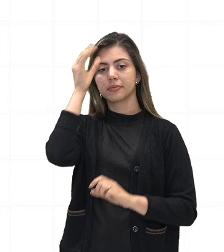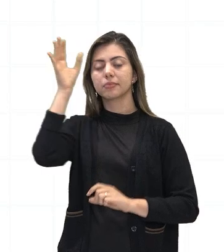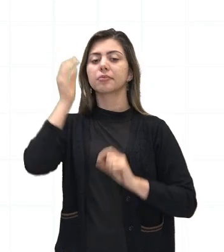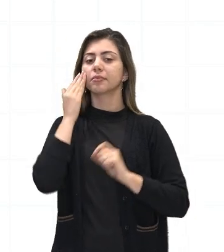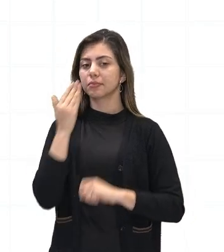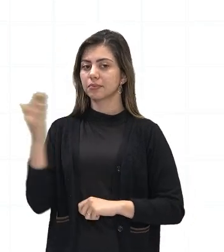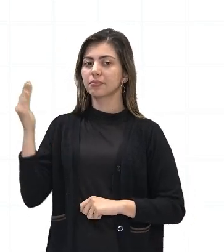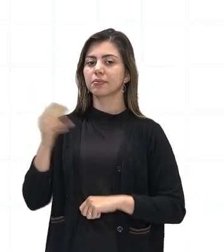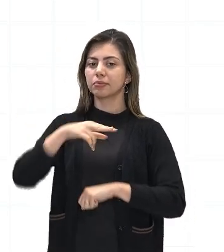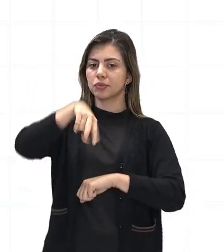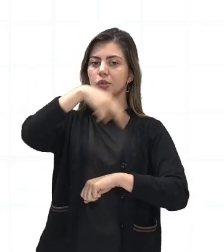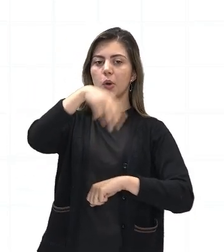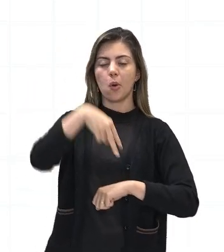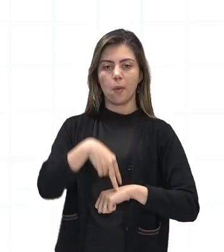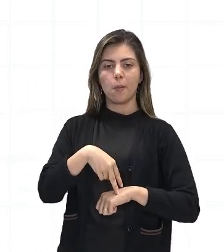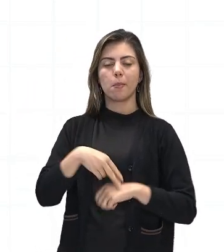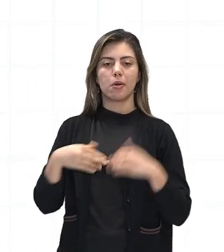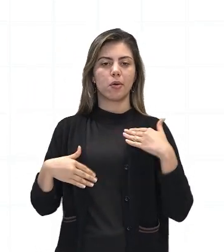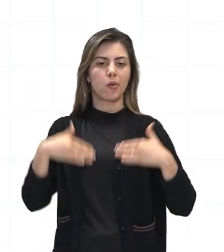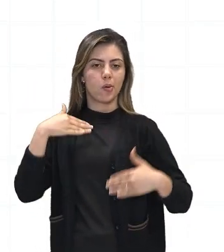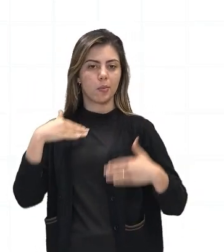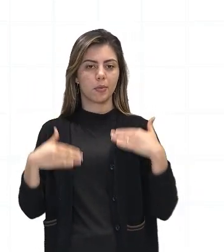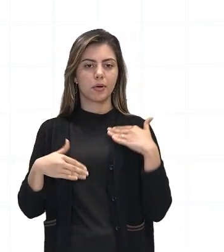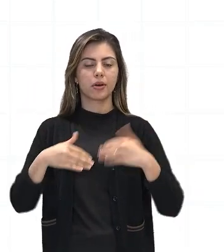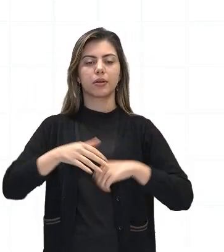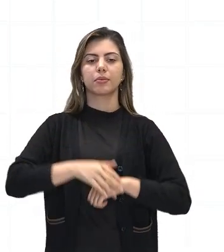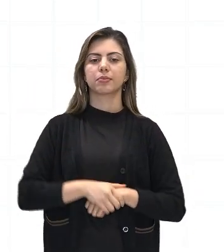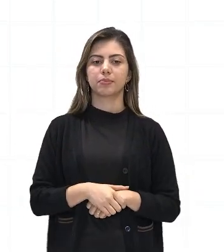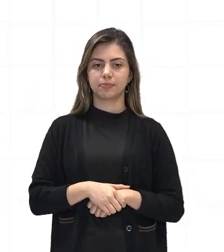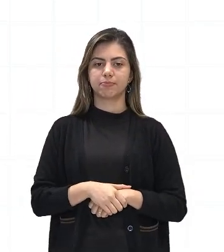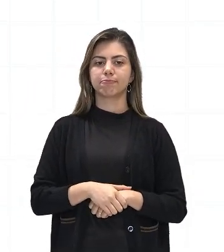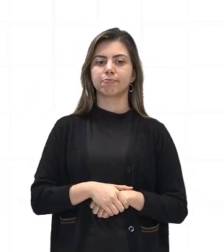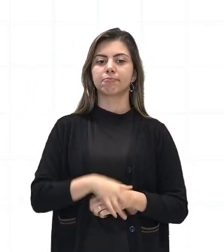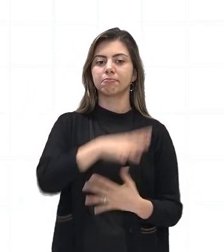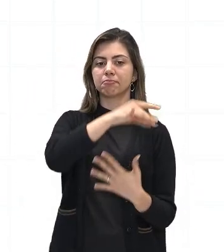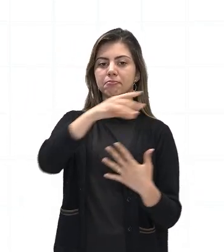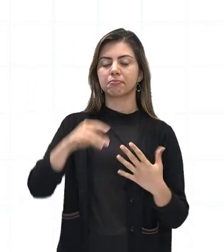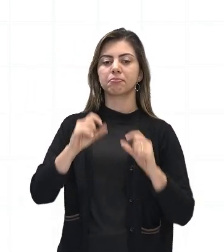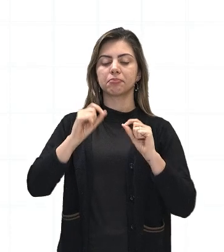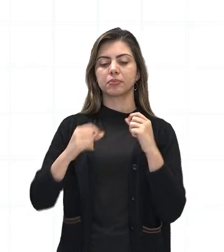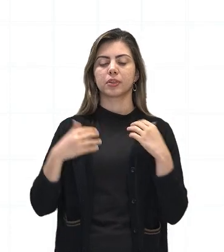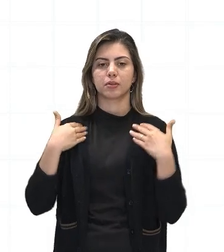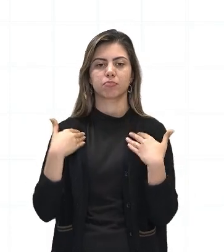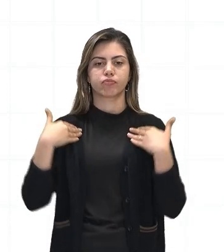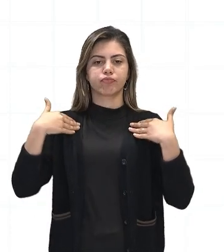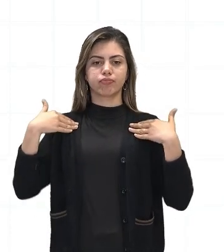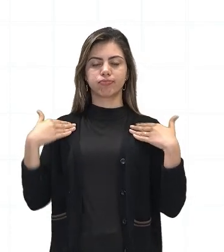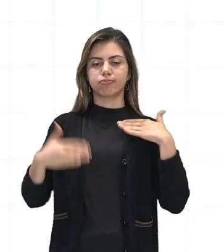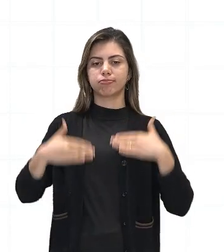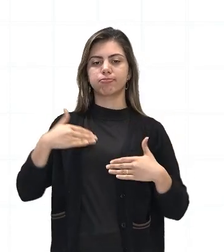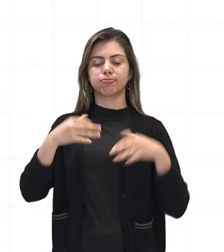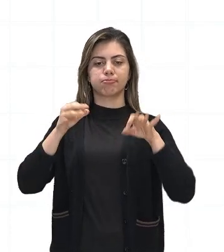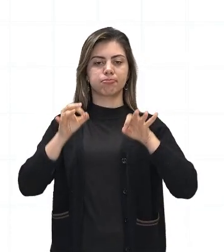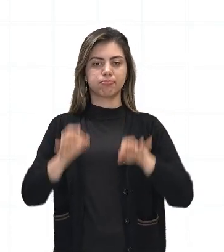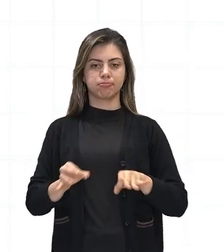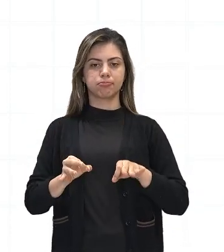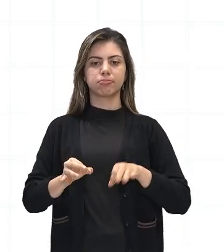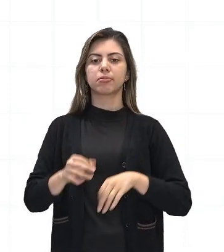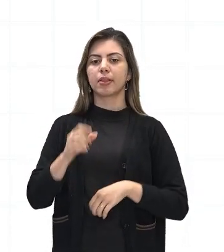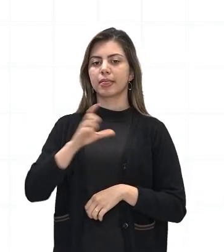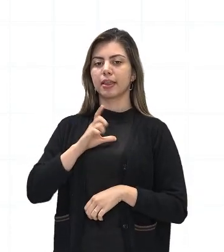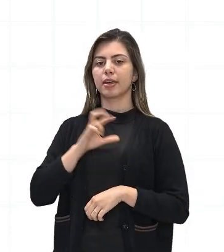conhecimento, ginástica de conscientização corporal, detalhamento, reeducação postural